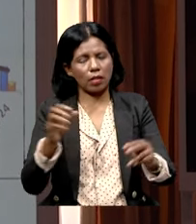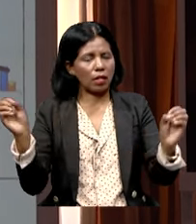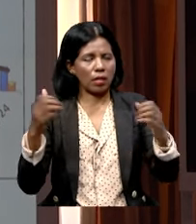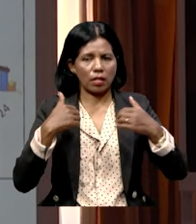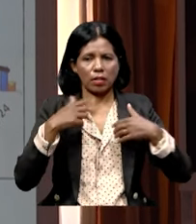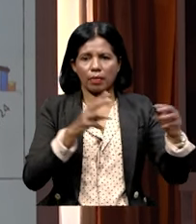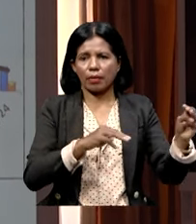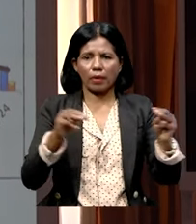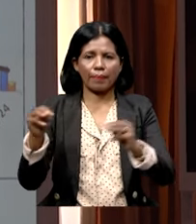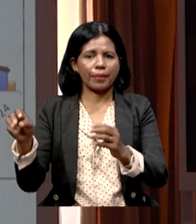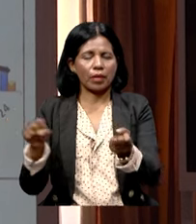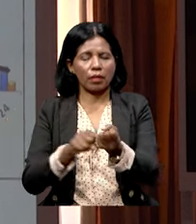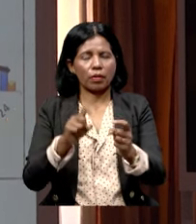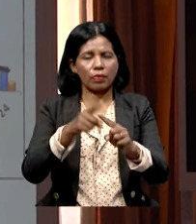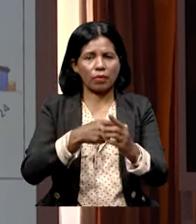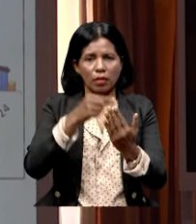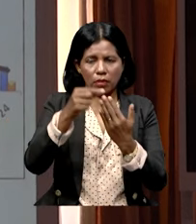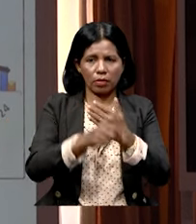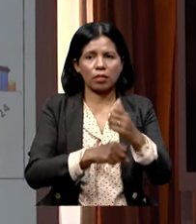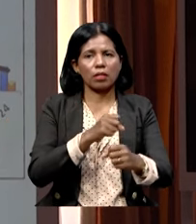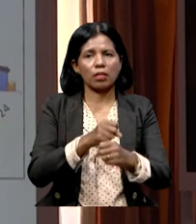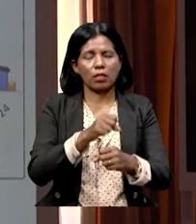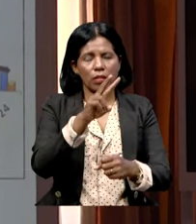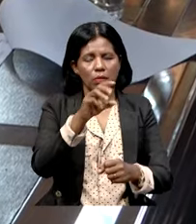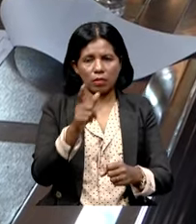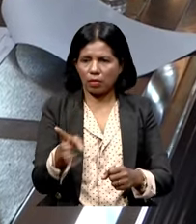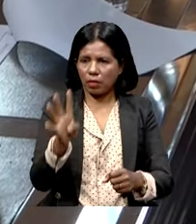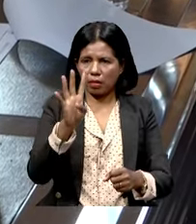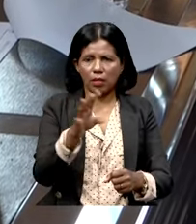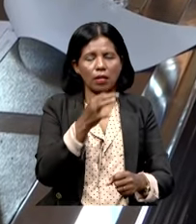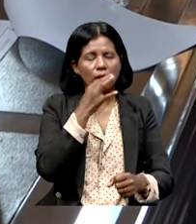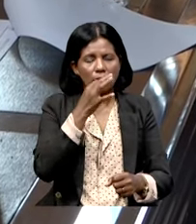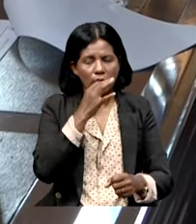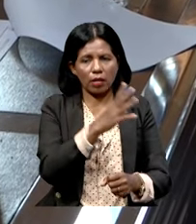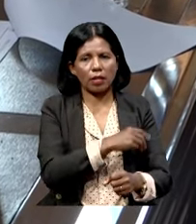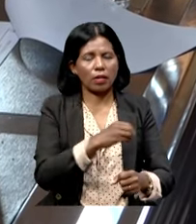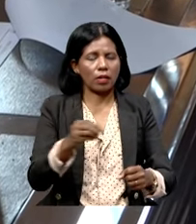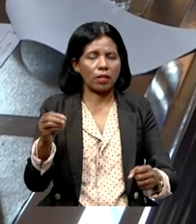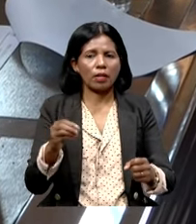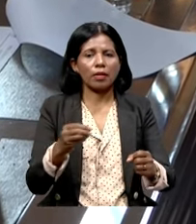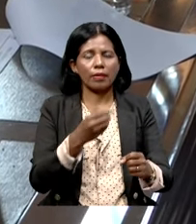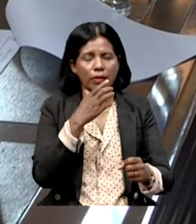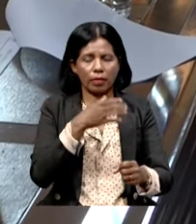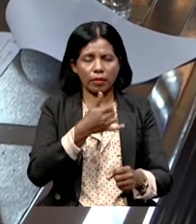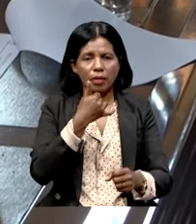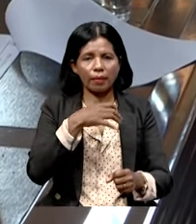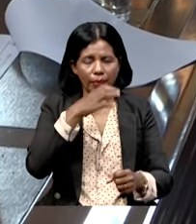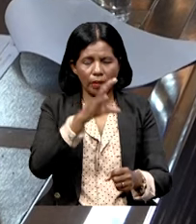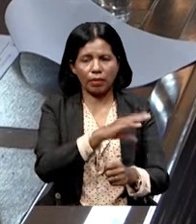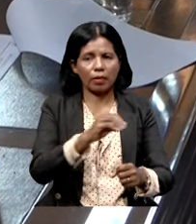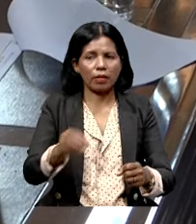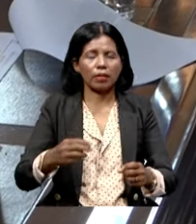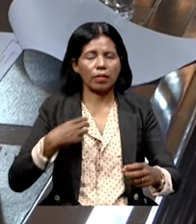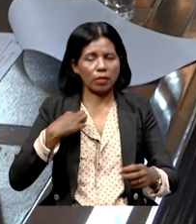mudança. Contribuição fulano agosto tinha rihun rua rua nulo resinhat, hahan no bebidas laos alcoólicas por cento 0.1, hatais